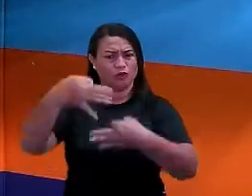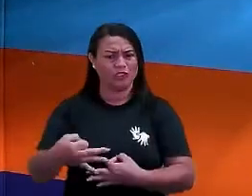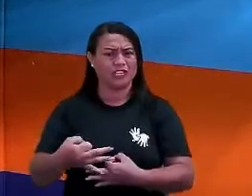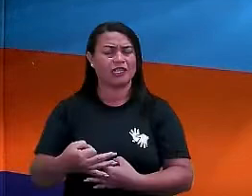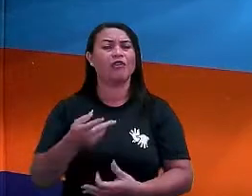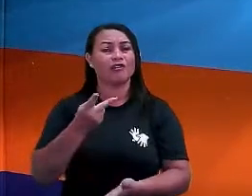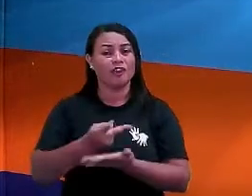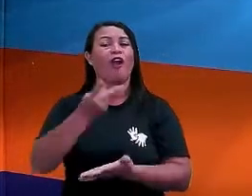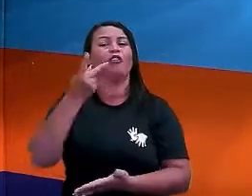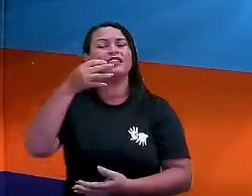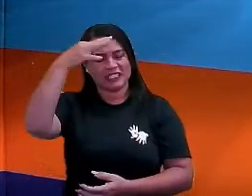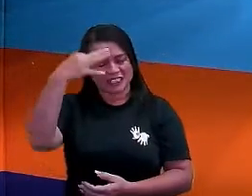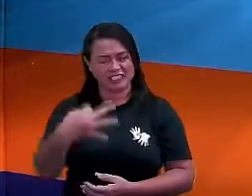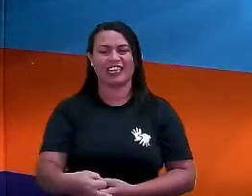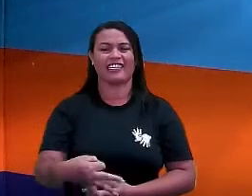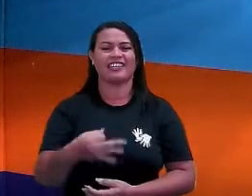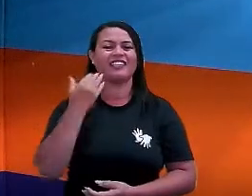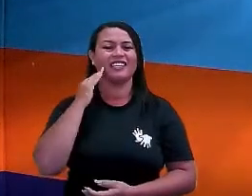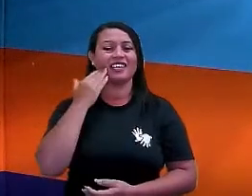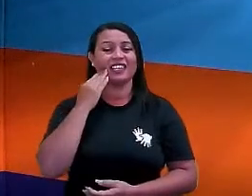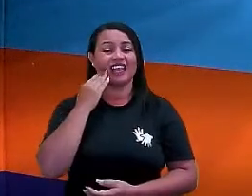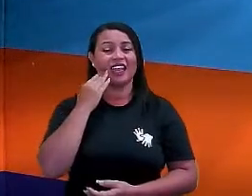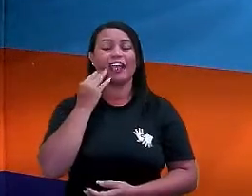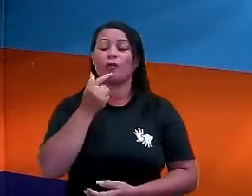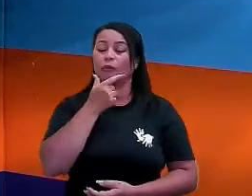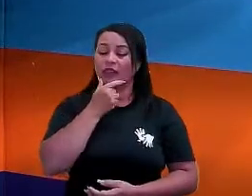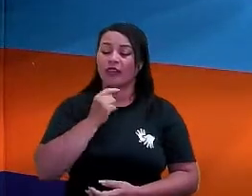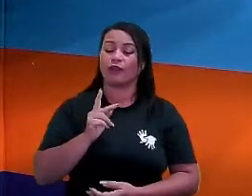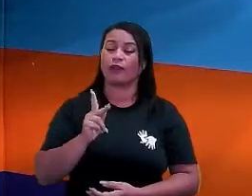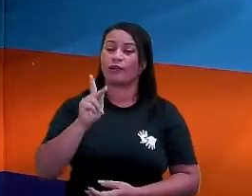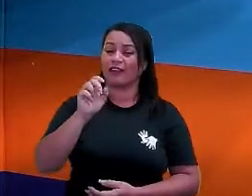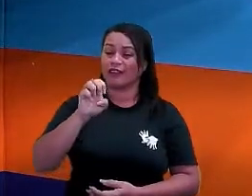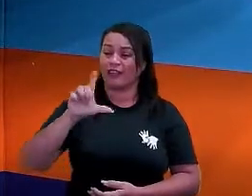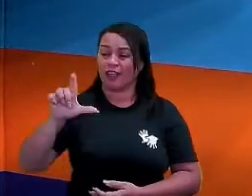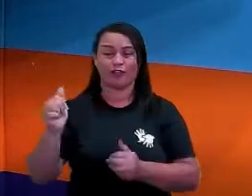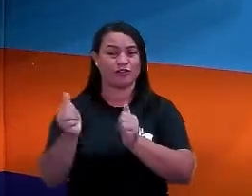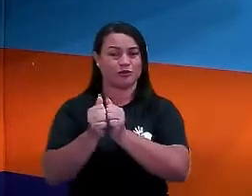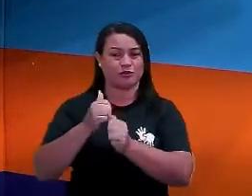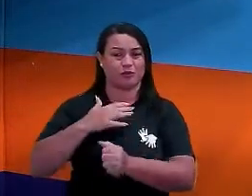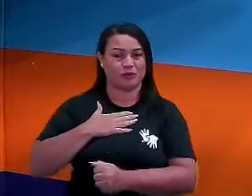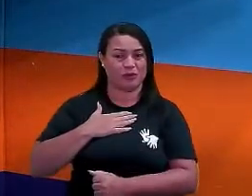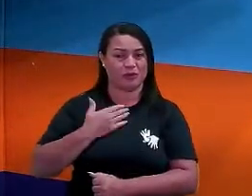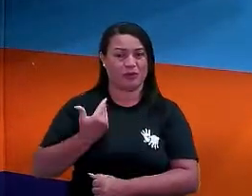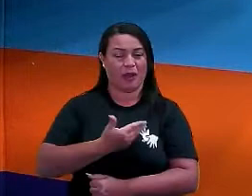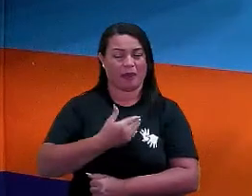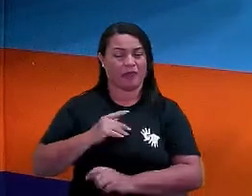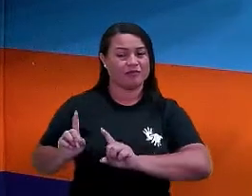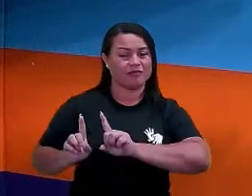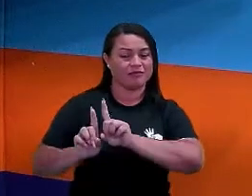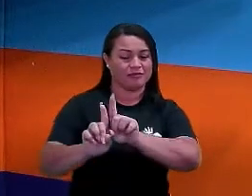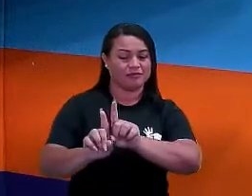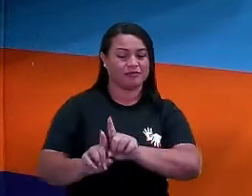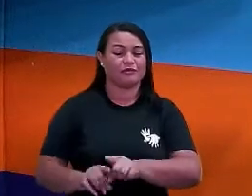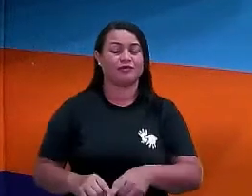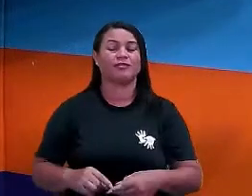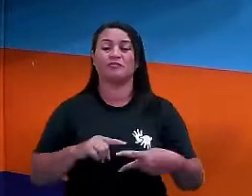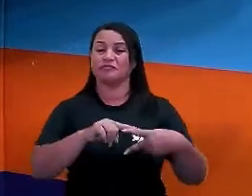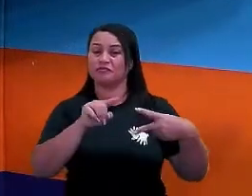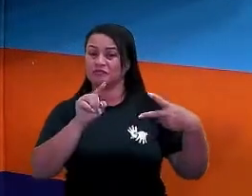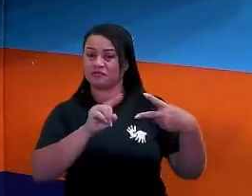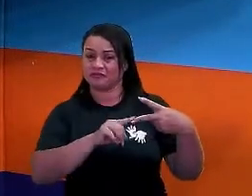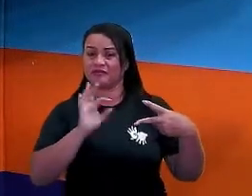que vai acontecer de certeza e que ela ainda vai comigo. Então, eu uso present continuous, mas com ideia